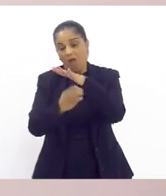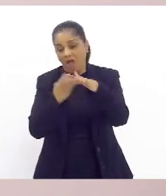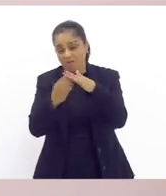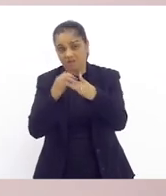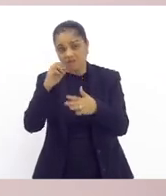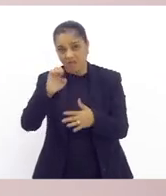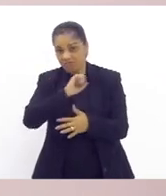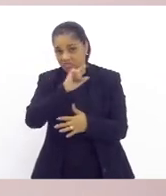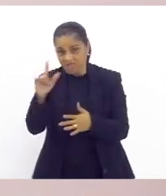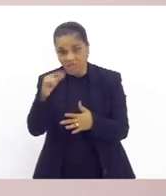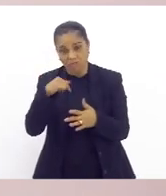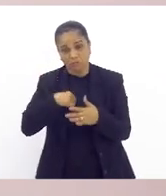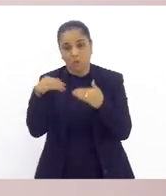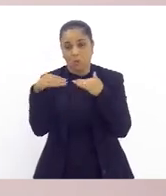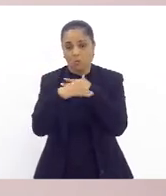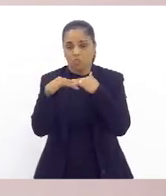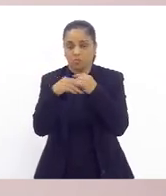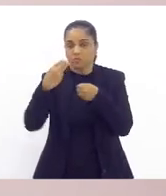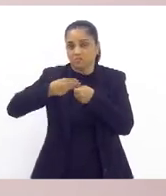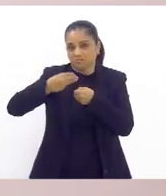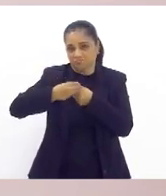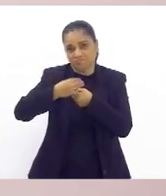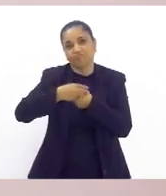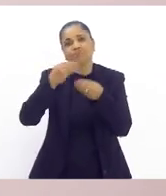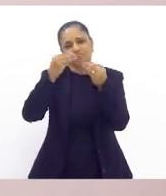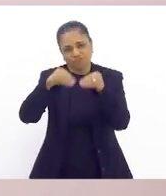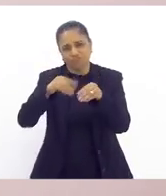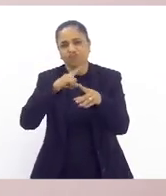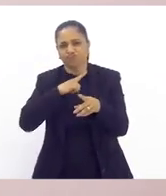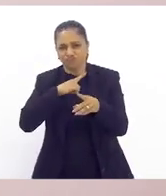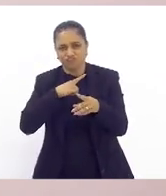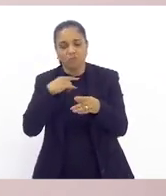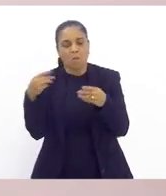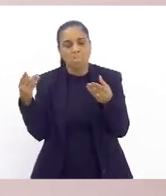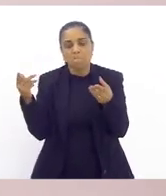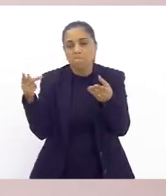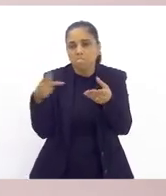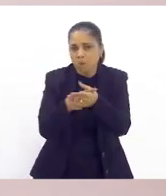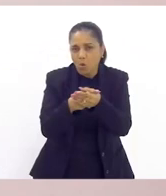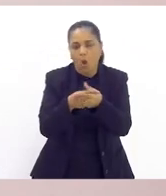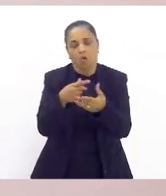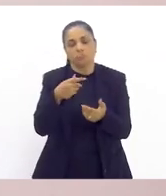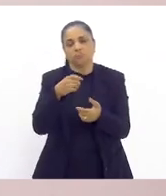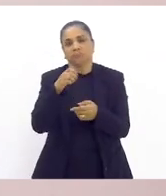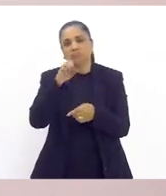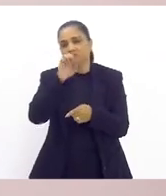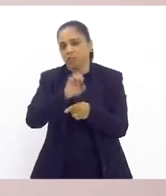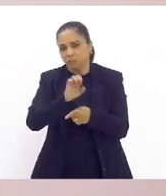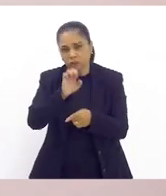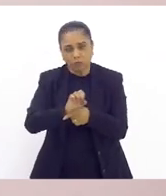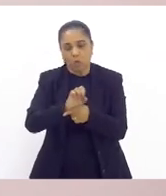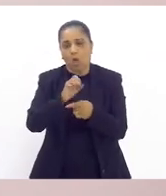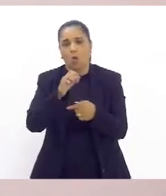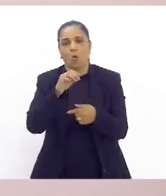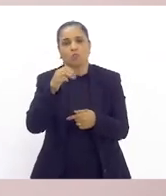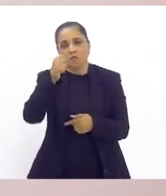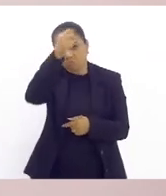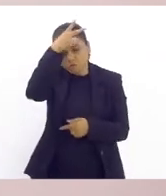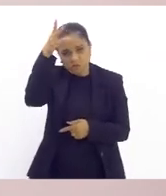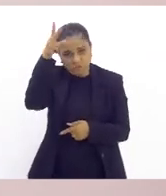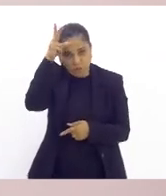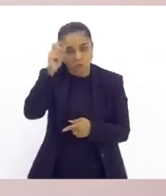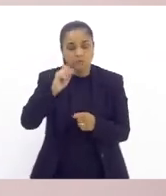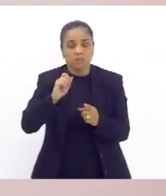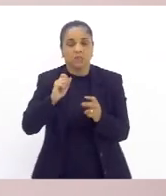em especial no meu Município né que não tem atendimento de Procon nem Municipal nem estadual e o atendimento